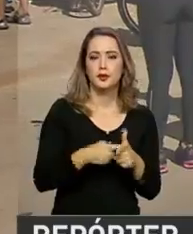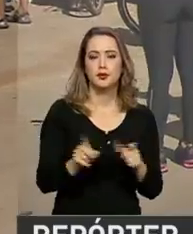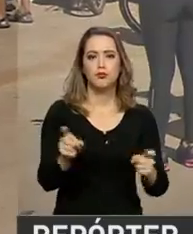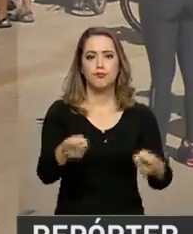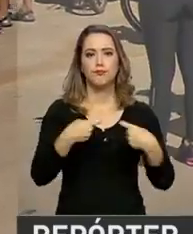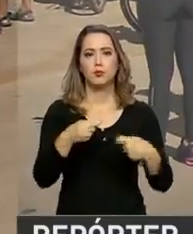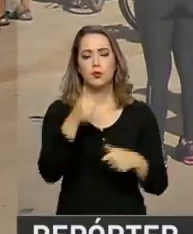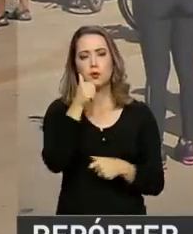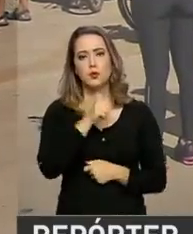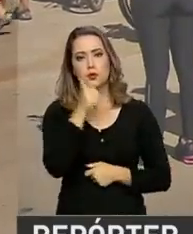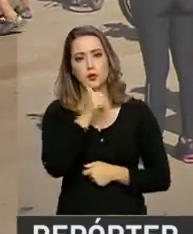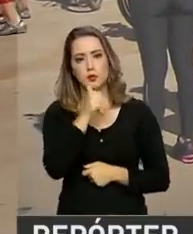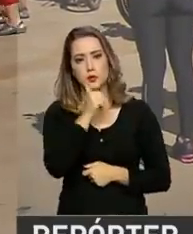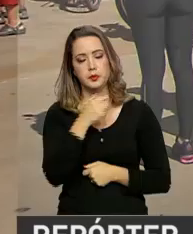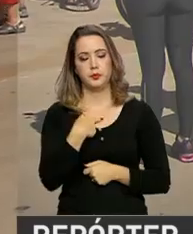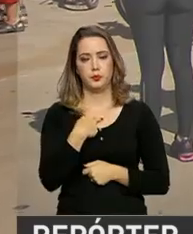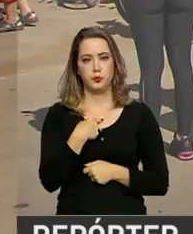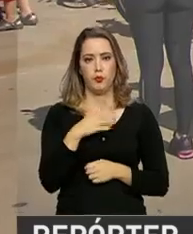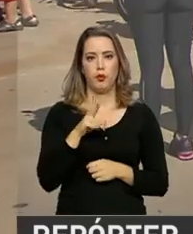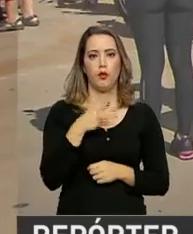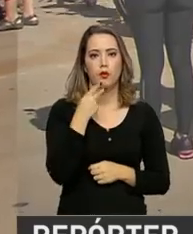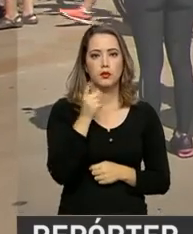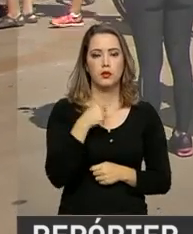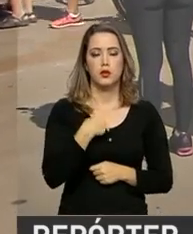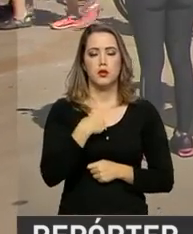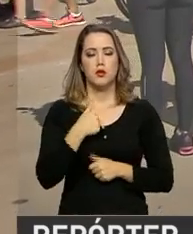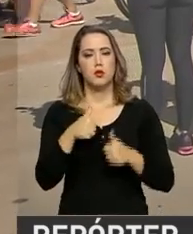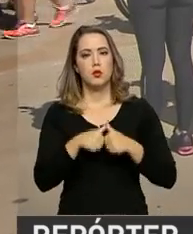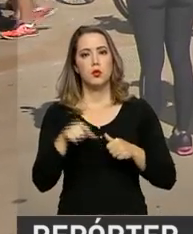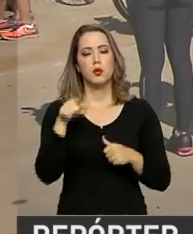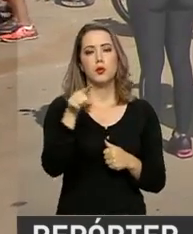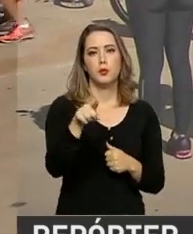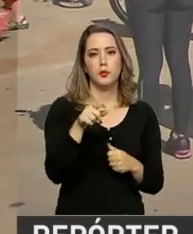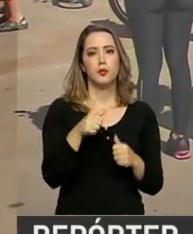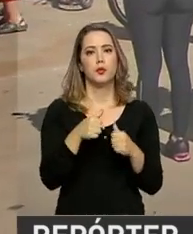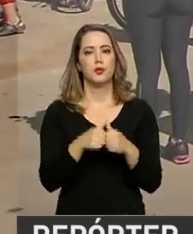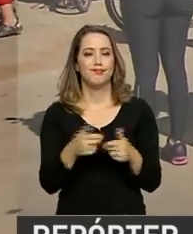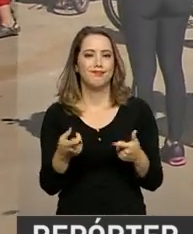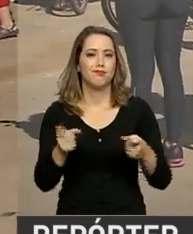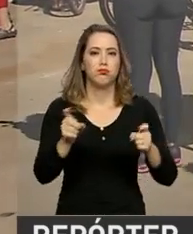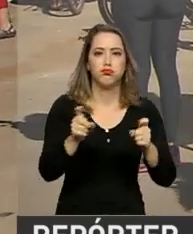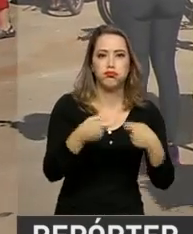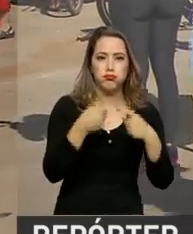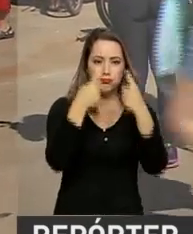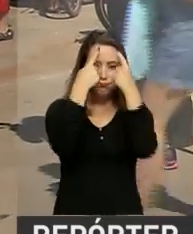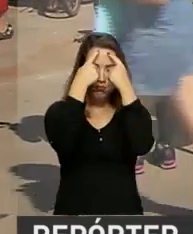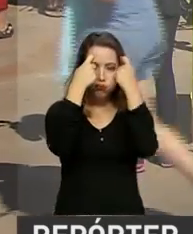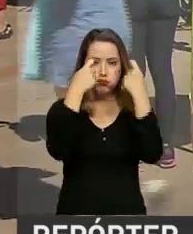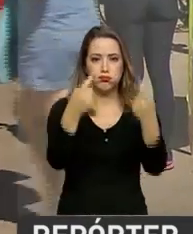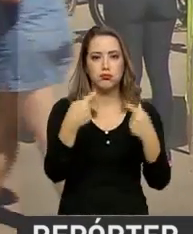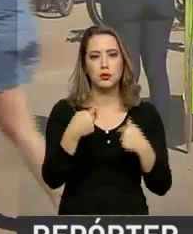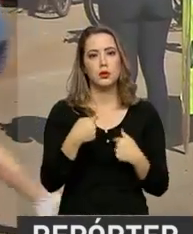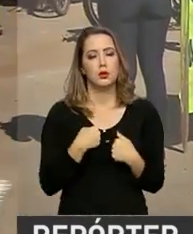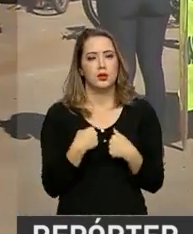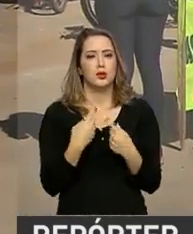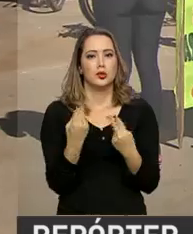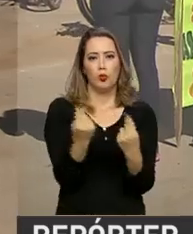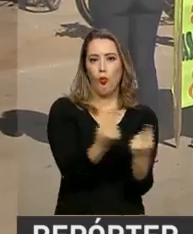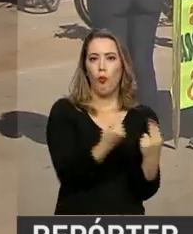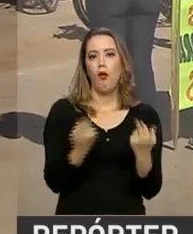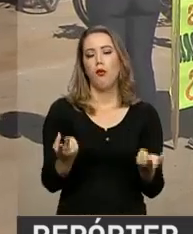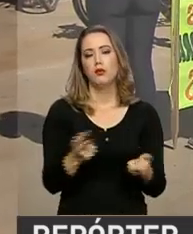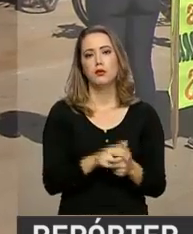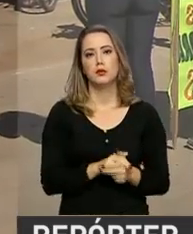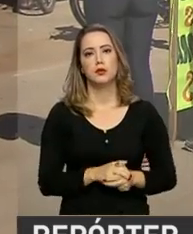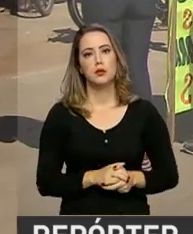eu estou aqui por ela também por essa menina né que foi violentada eu me sinto violentada como